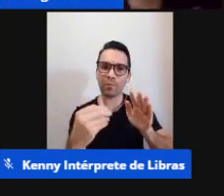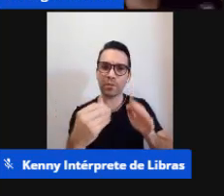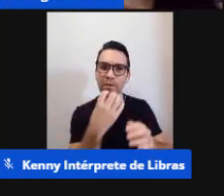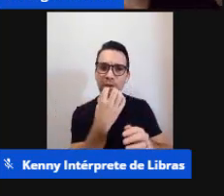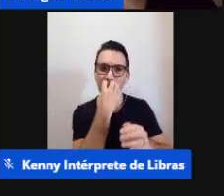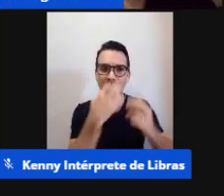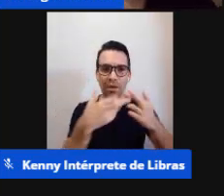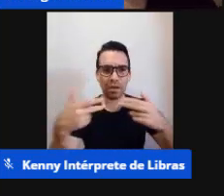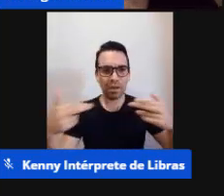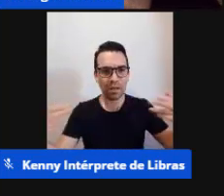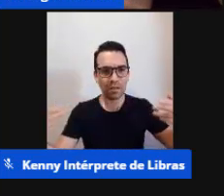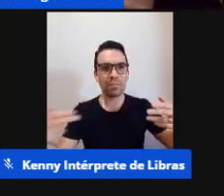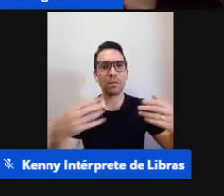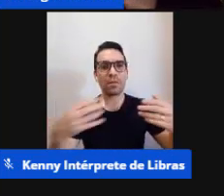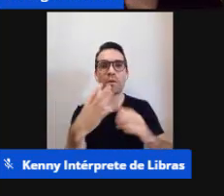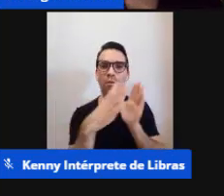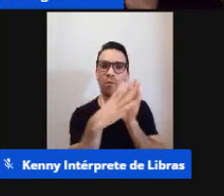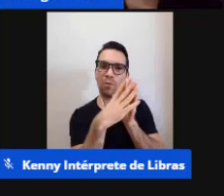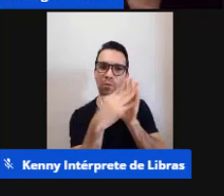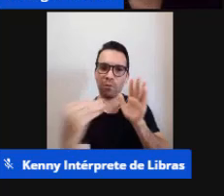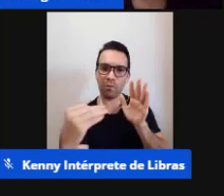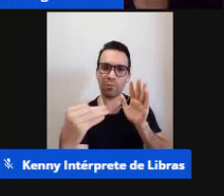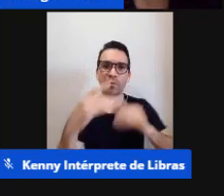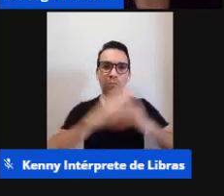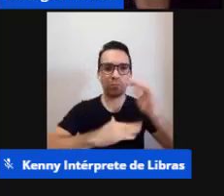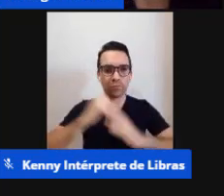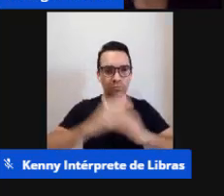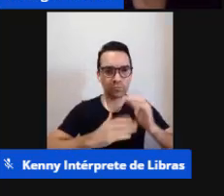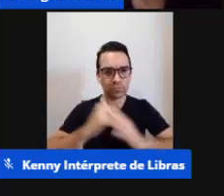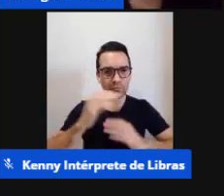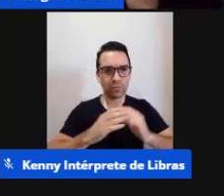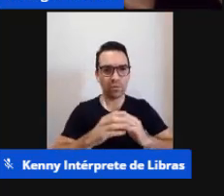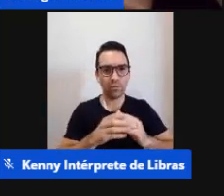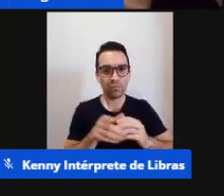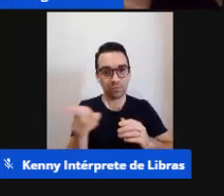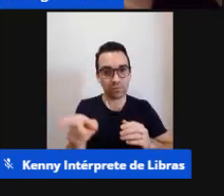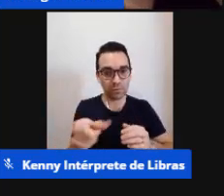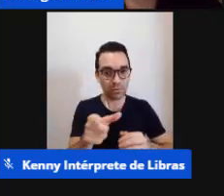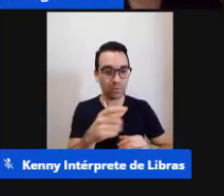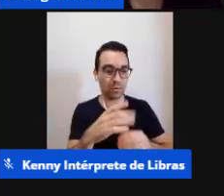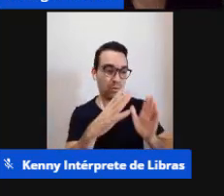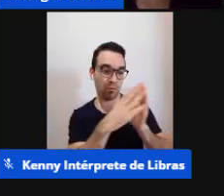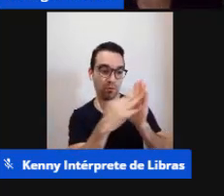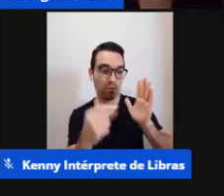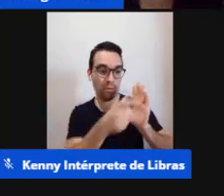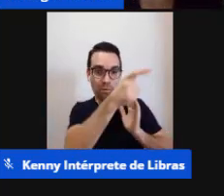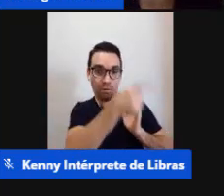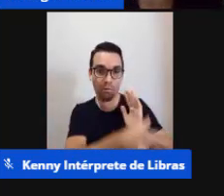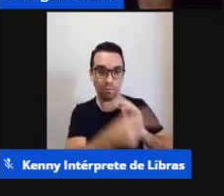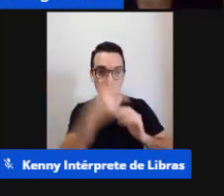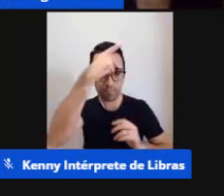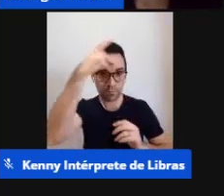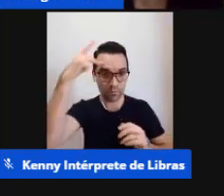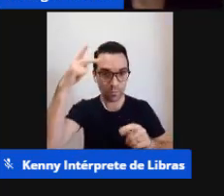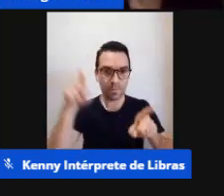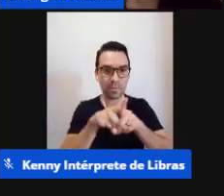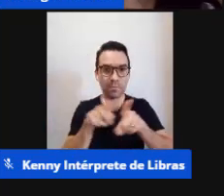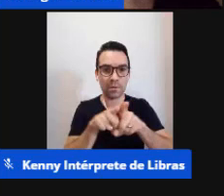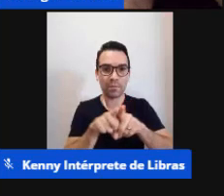profissões, imitação de personagens. Eu posso trabalhar uma brincadeira